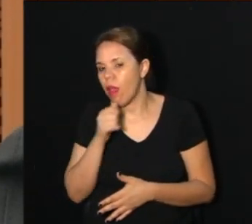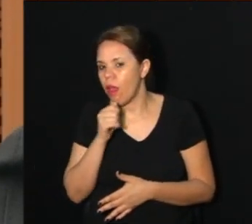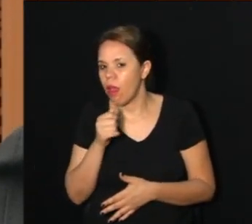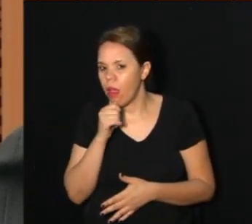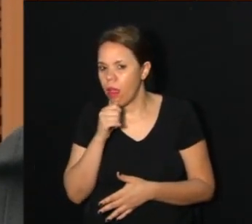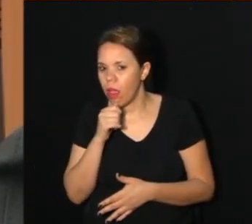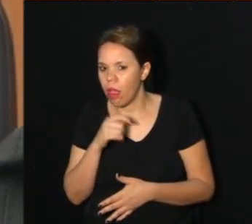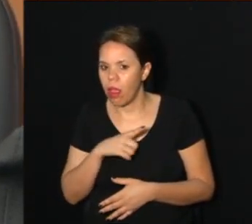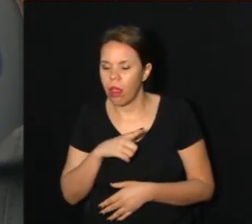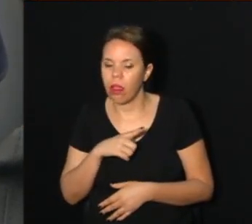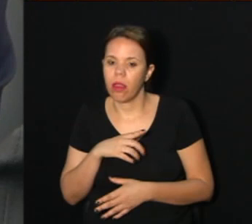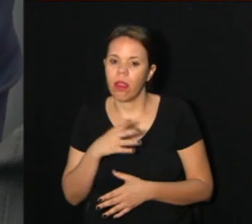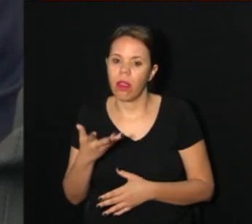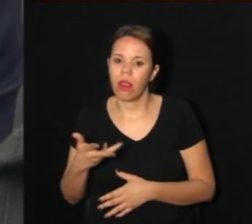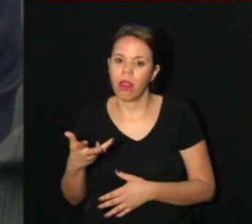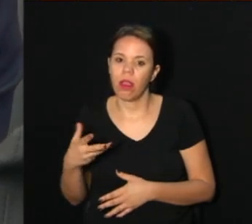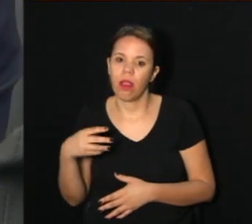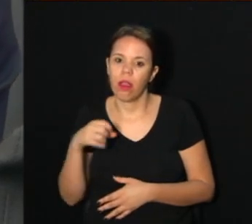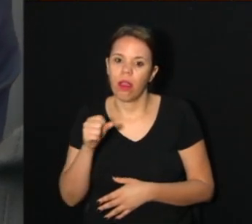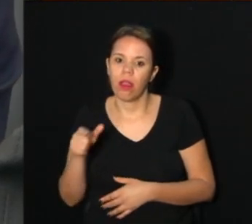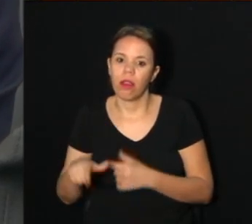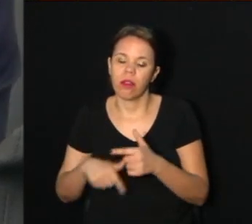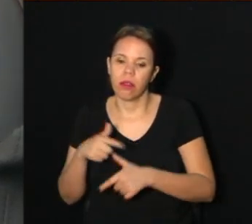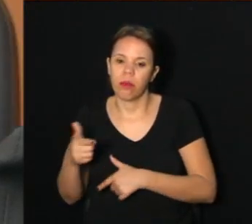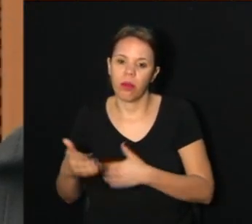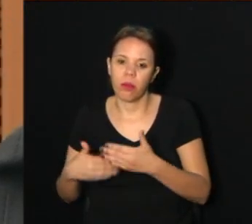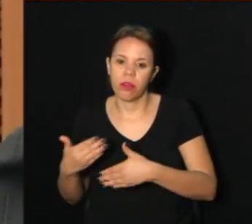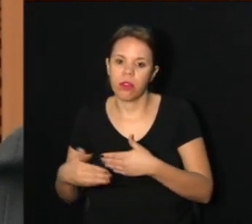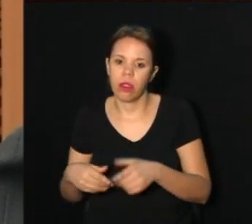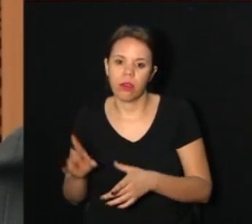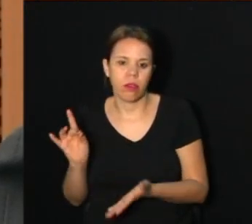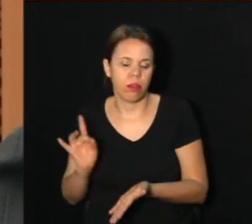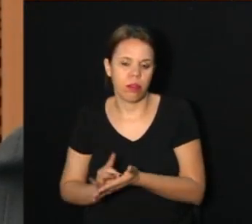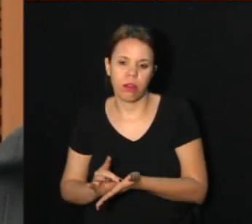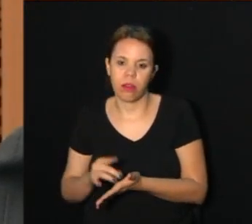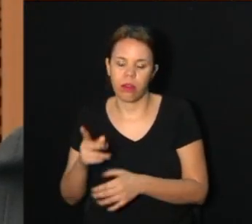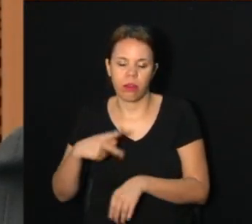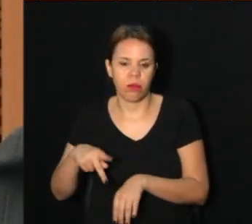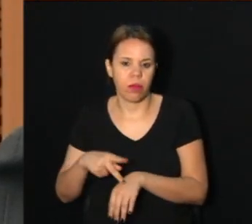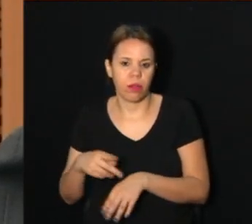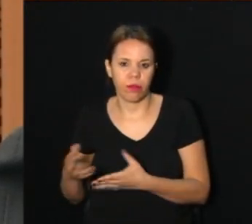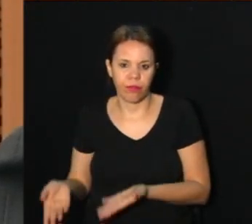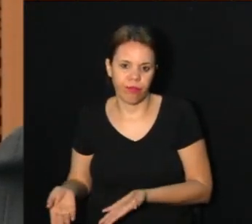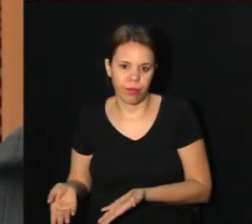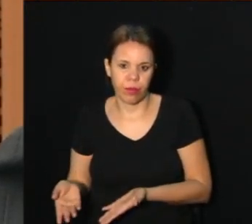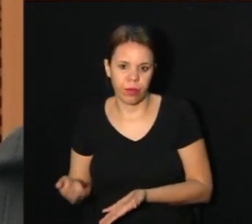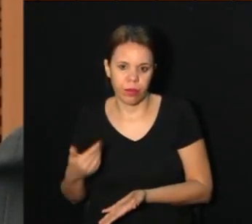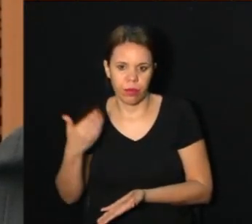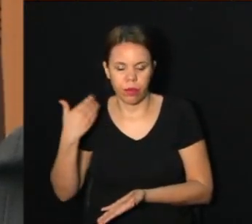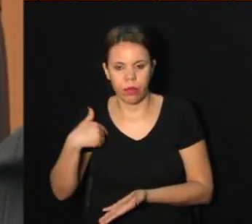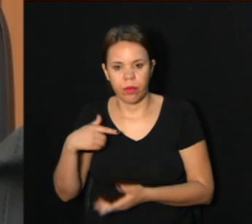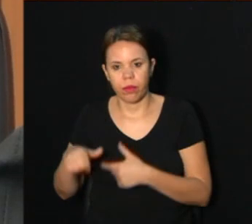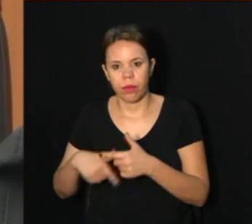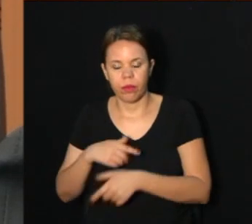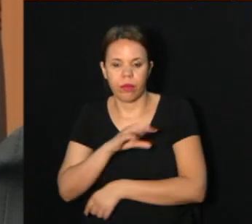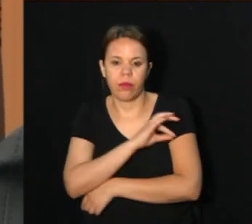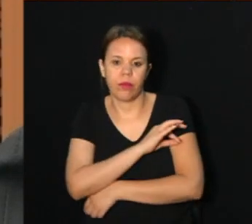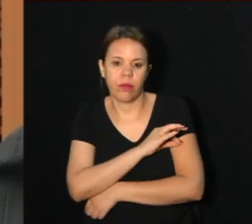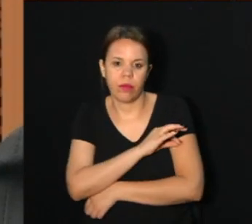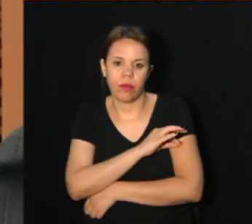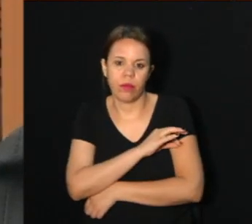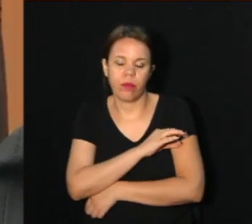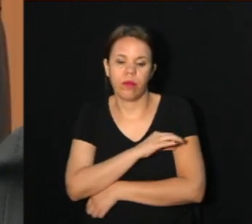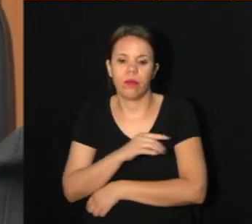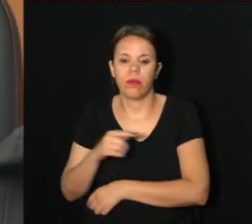a celeridade, a rapidez na tramitação do processo não é uma realidade nesse país. Eu estou na Prefeitura, sou